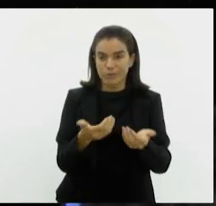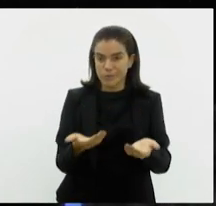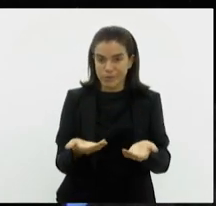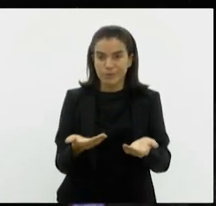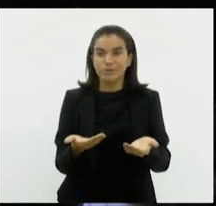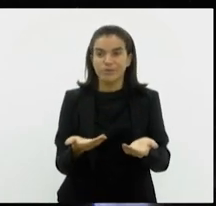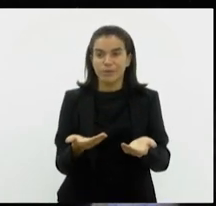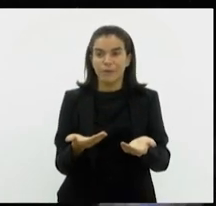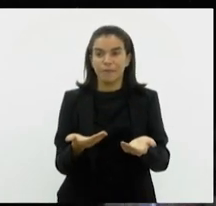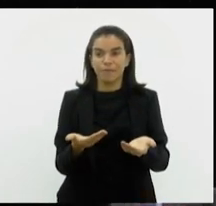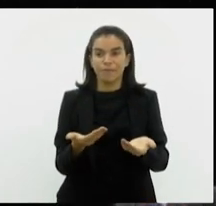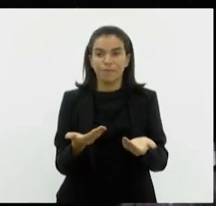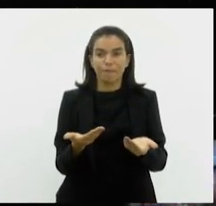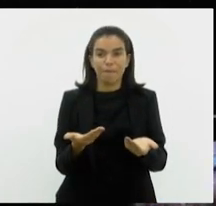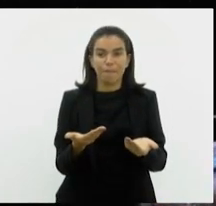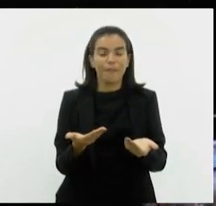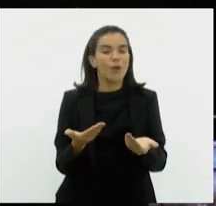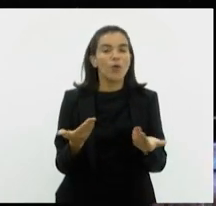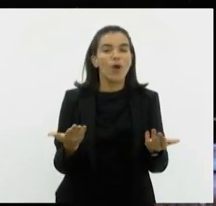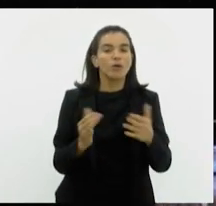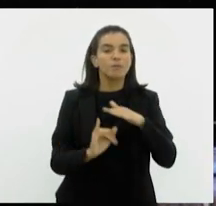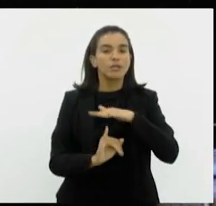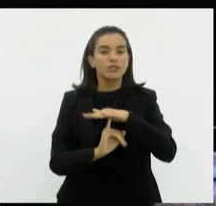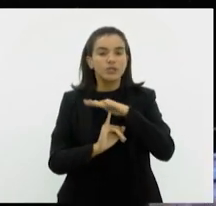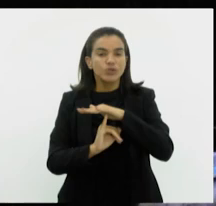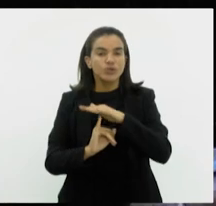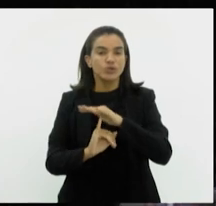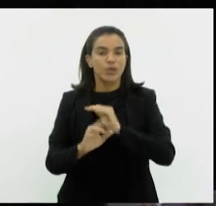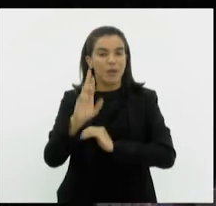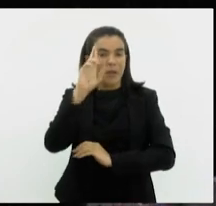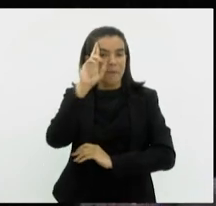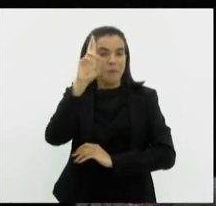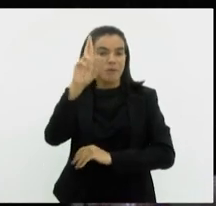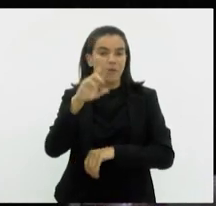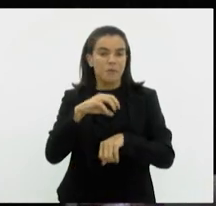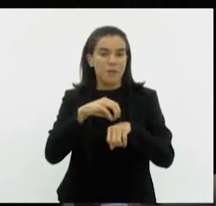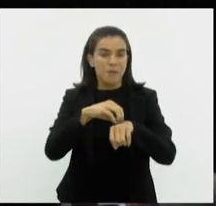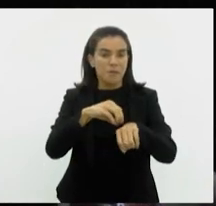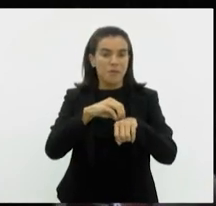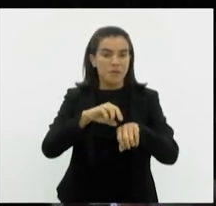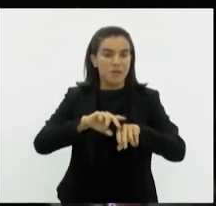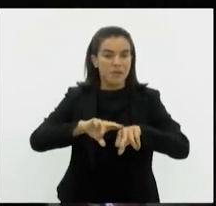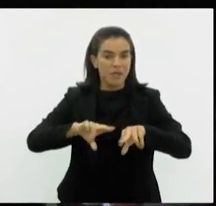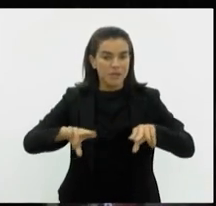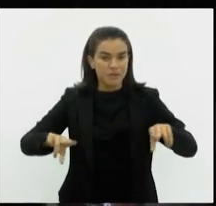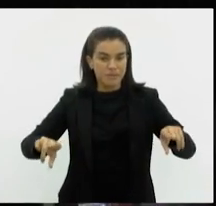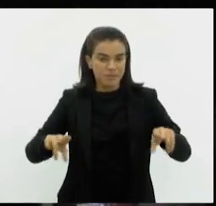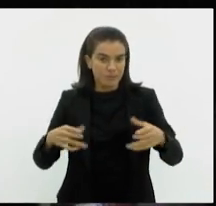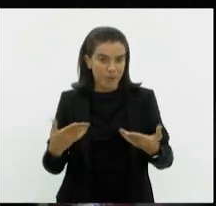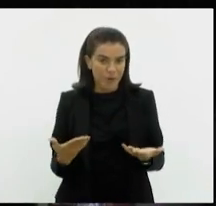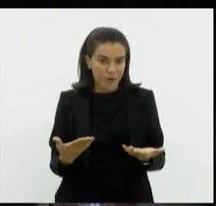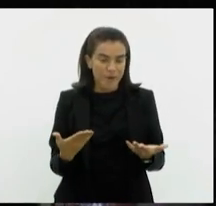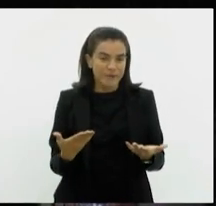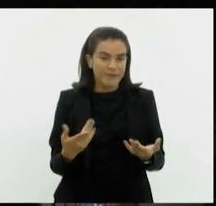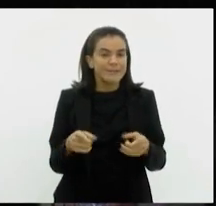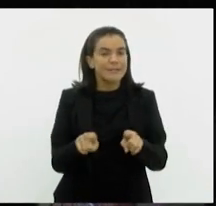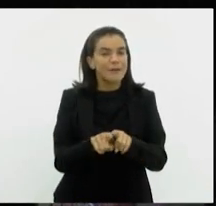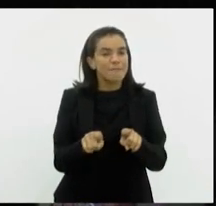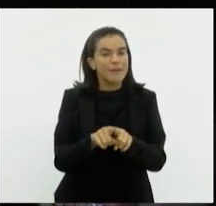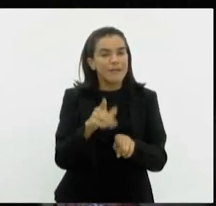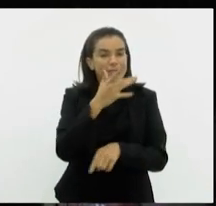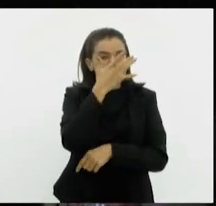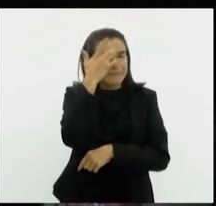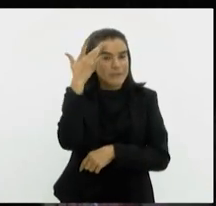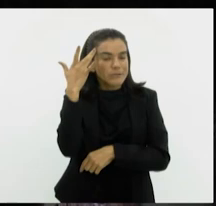adotada pelos órgãos de transporte né onde é que a gente pode o ingresso dessas pessoas no